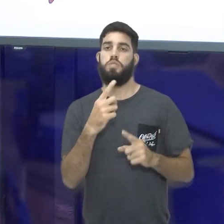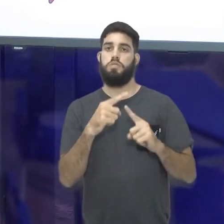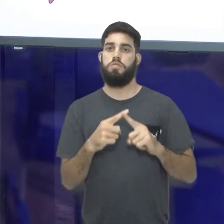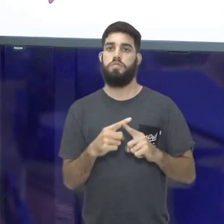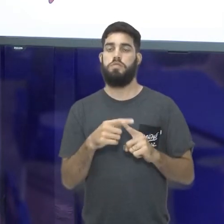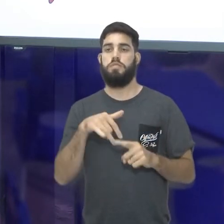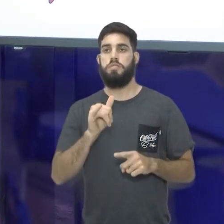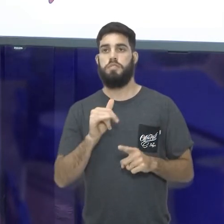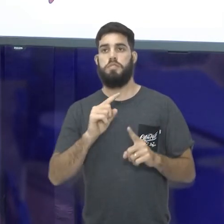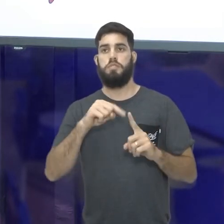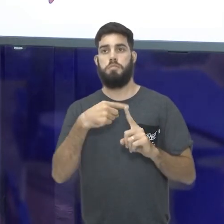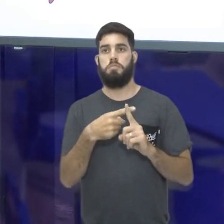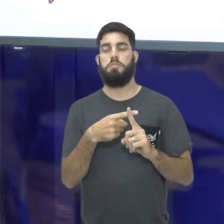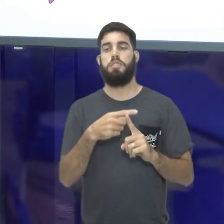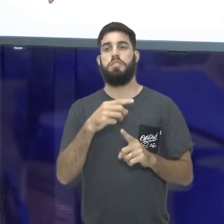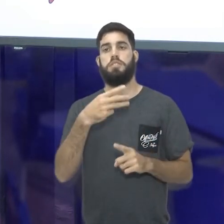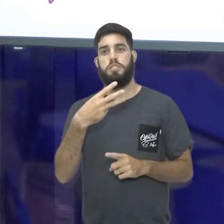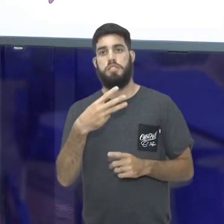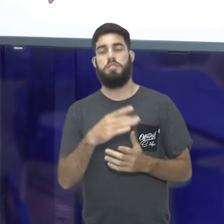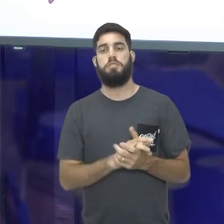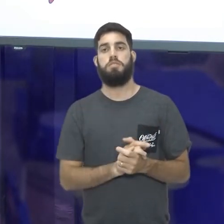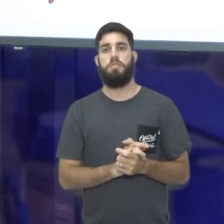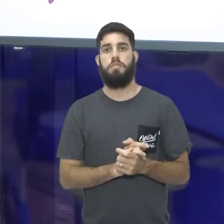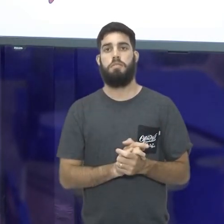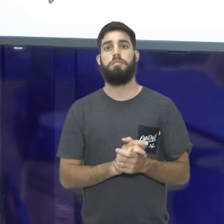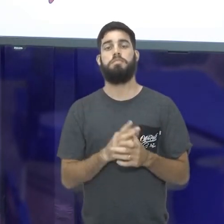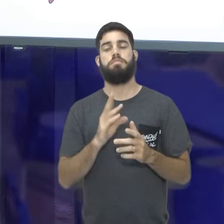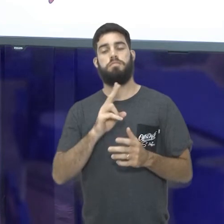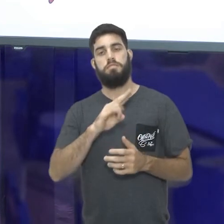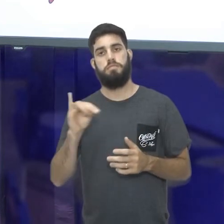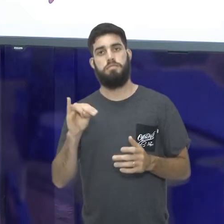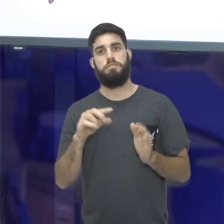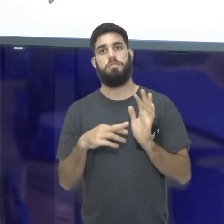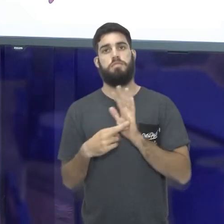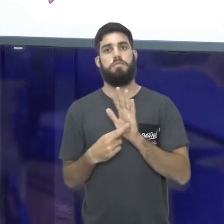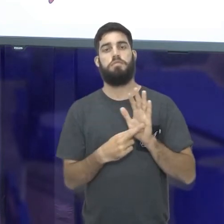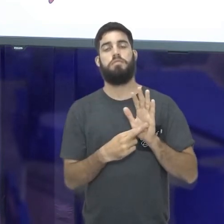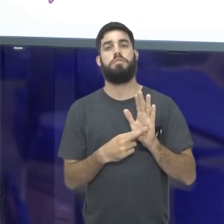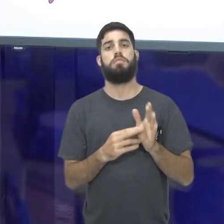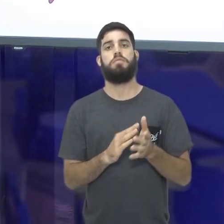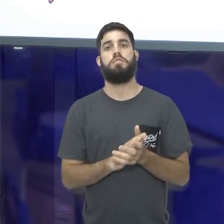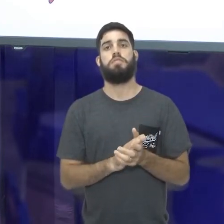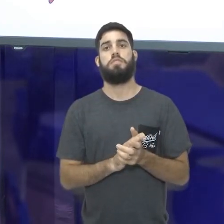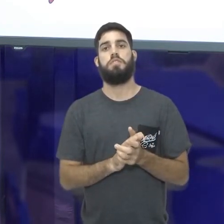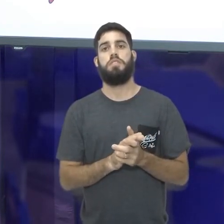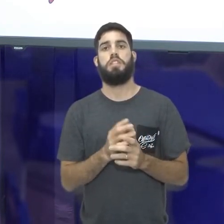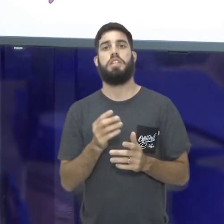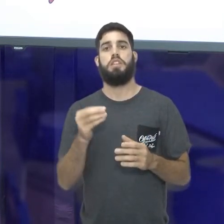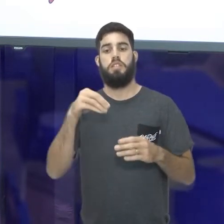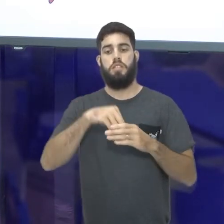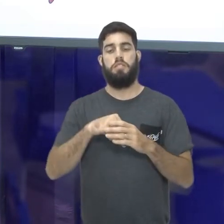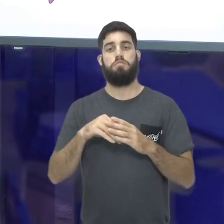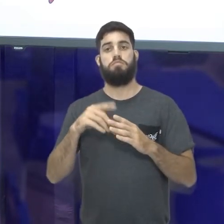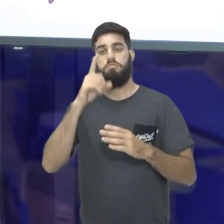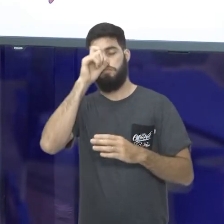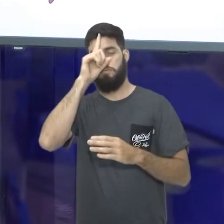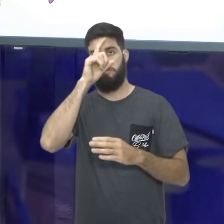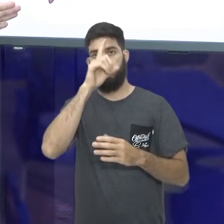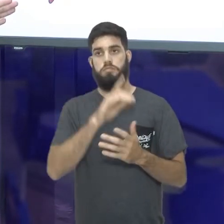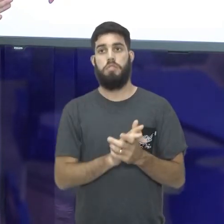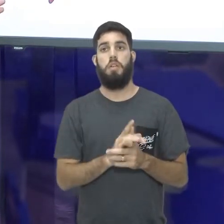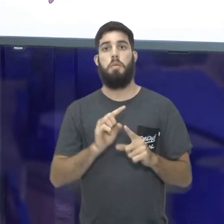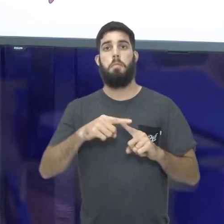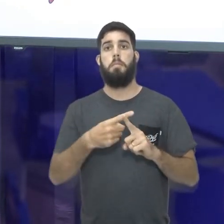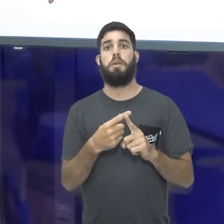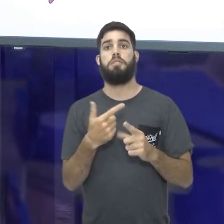y mais 3, onde esse y ele vai representar justamente aqueles que estão internados. No entanto, esse